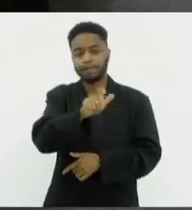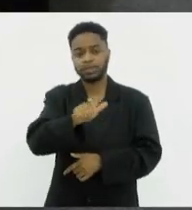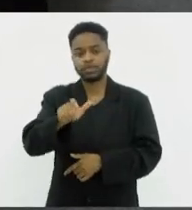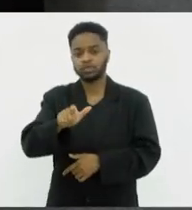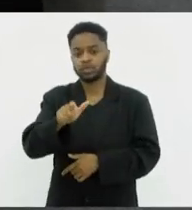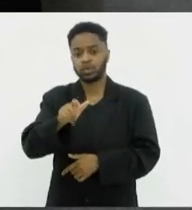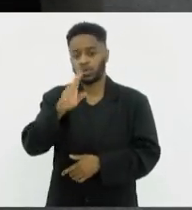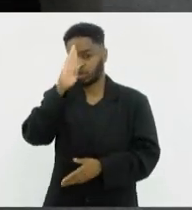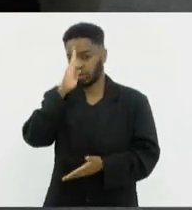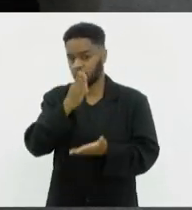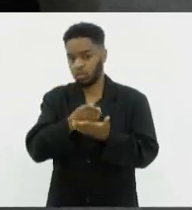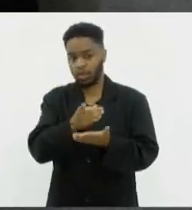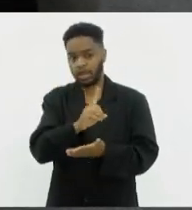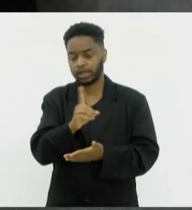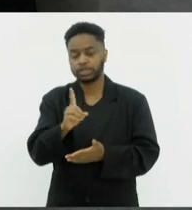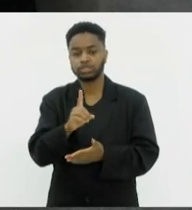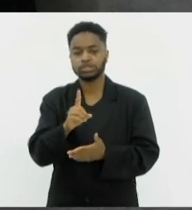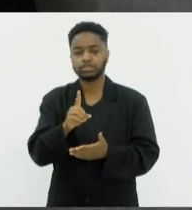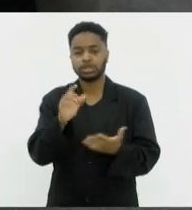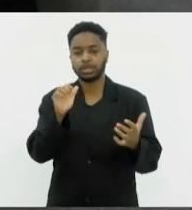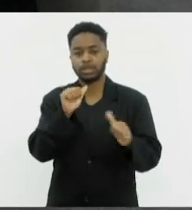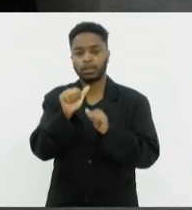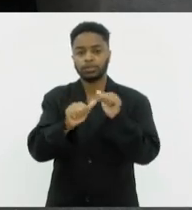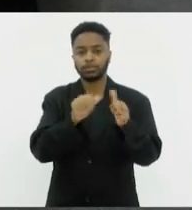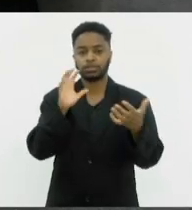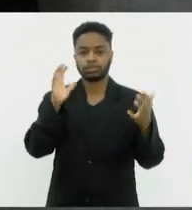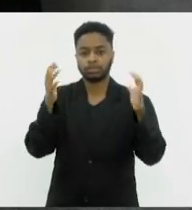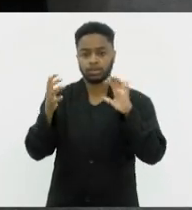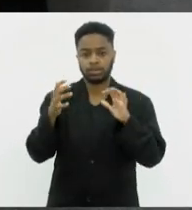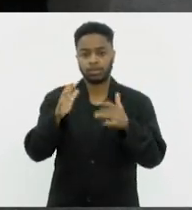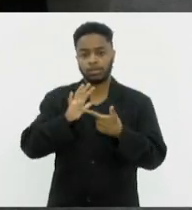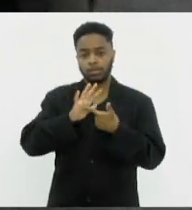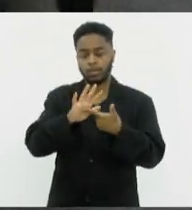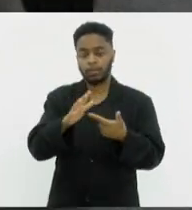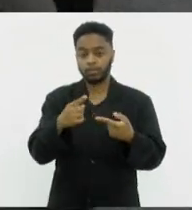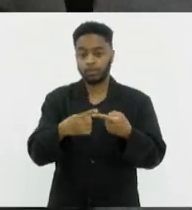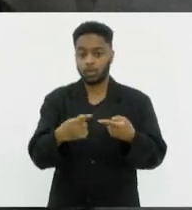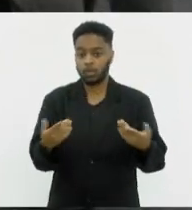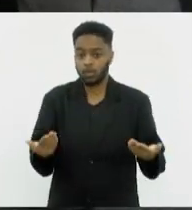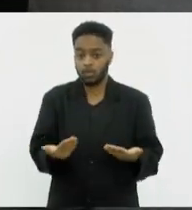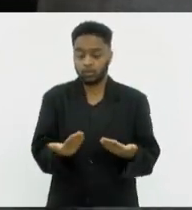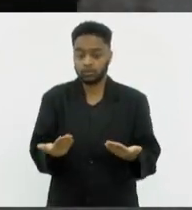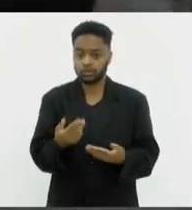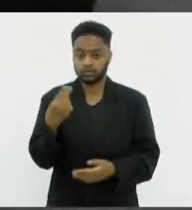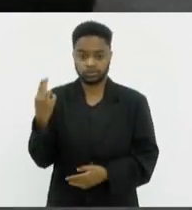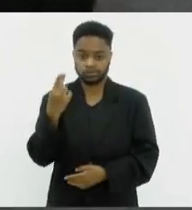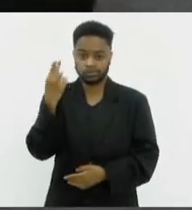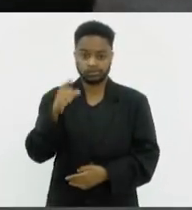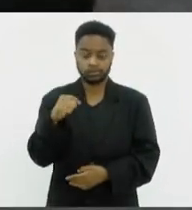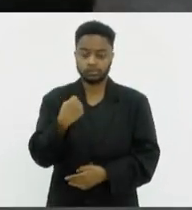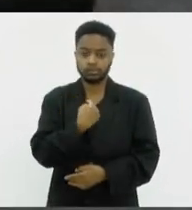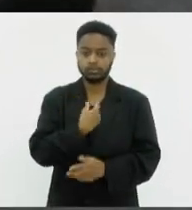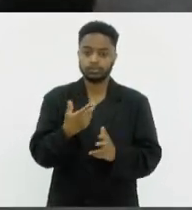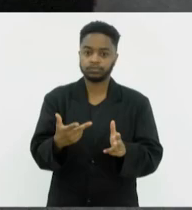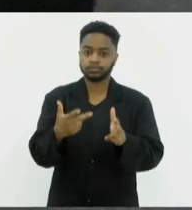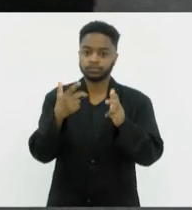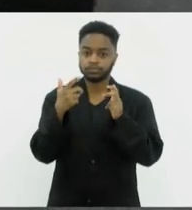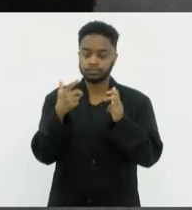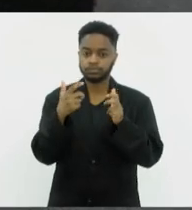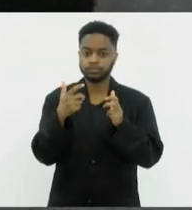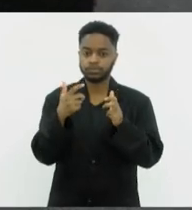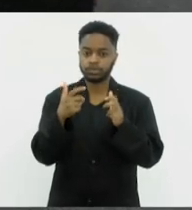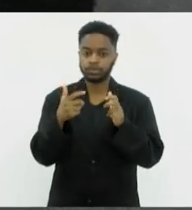negacionistas climáticos impõem, porque hoje, senhor presidente, não é possível a gente ver o